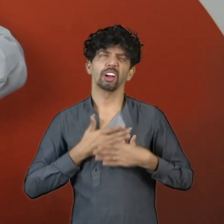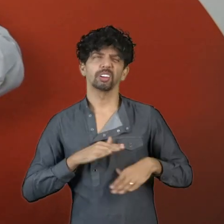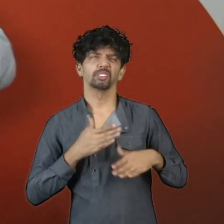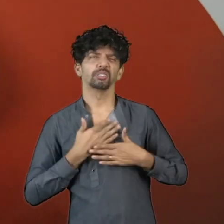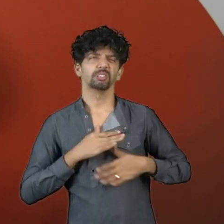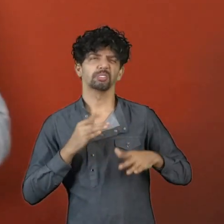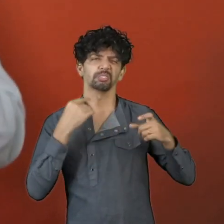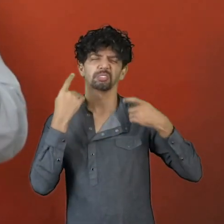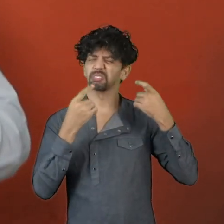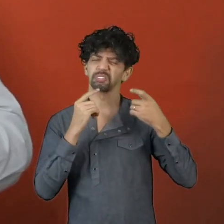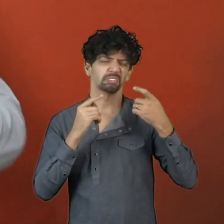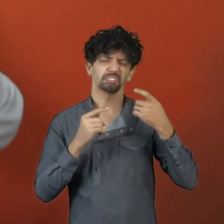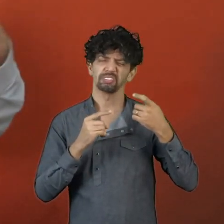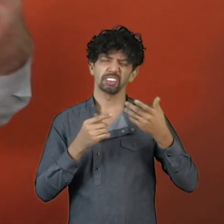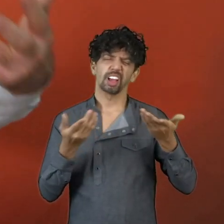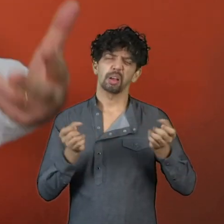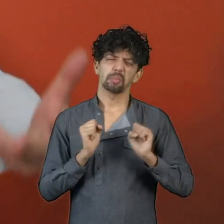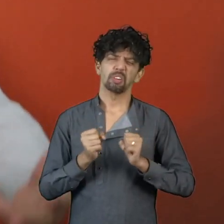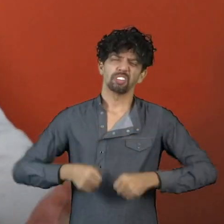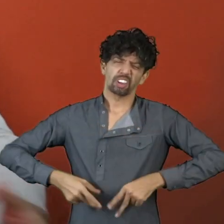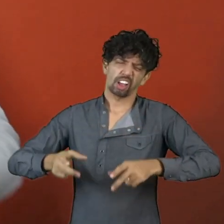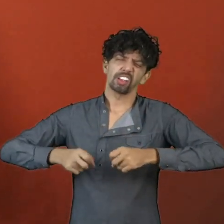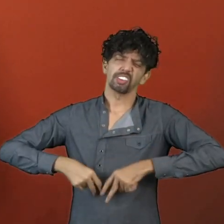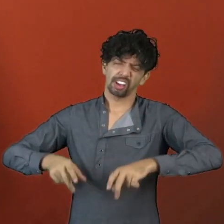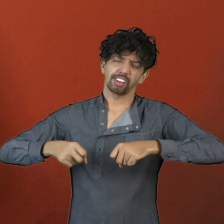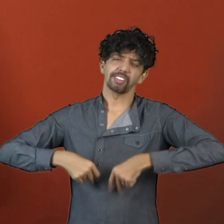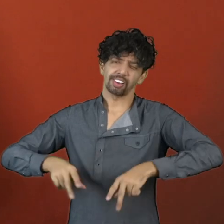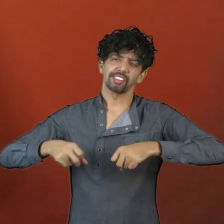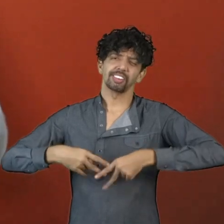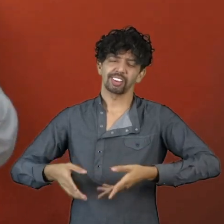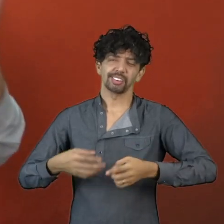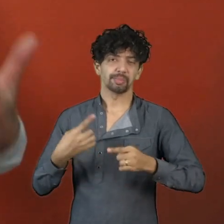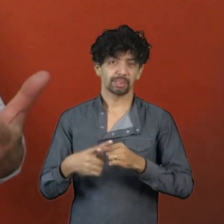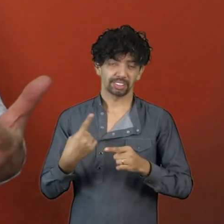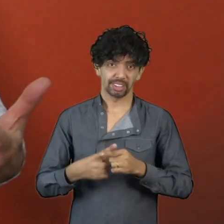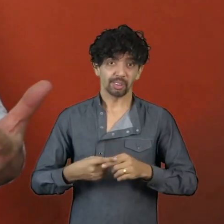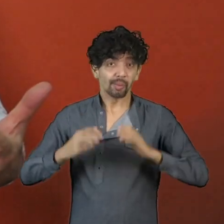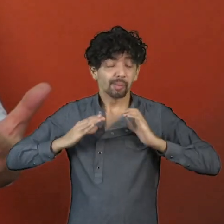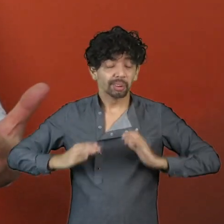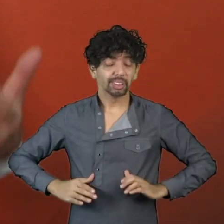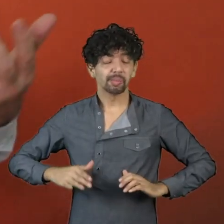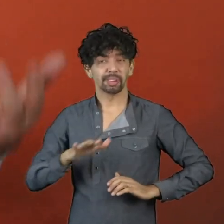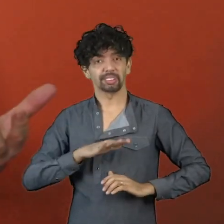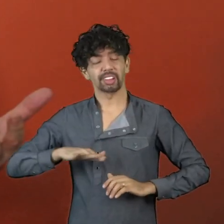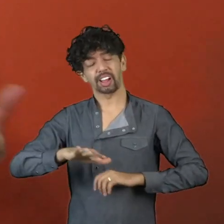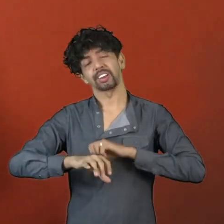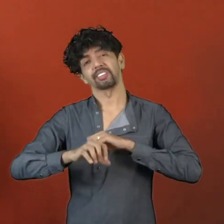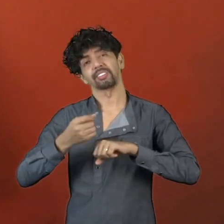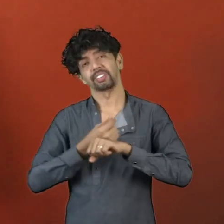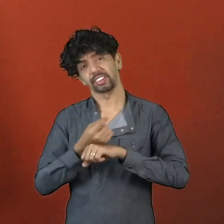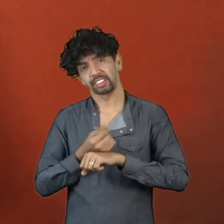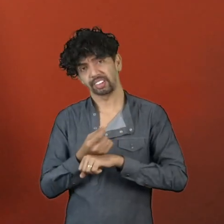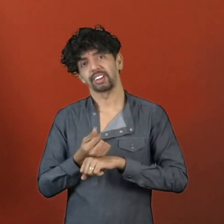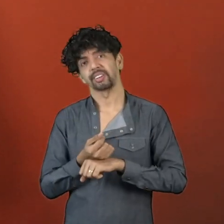começaram a relaxar, começaram a gastar mais de novo. Isso significa que o comportamento na educação financeira